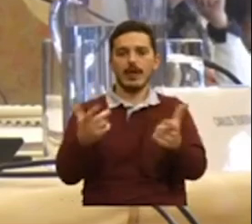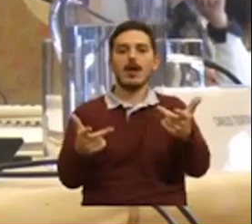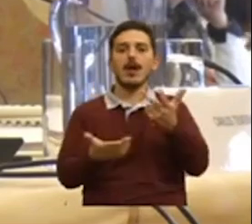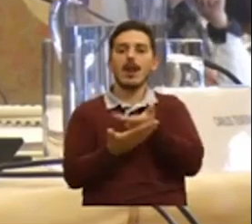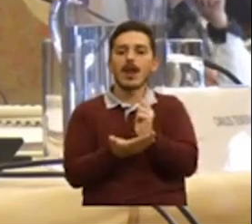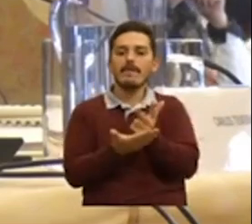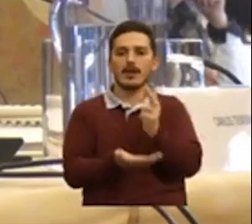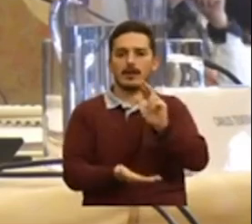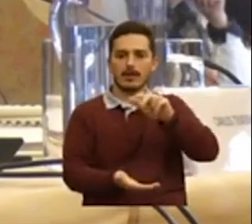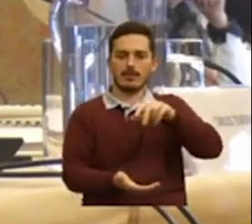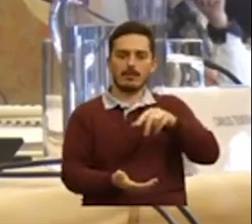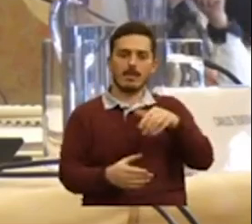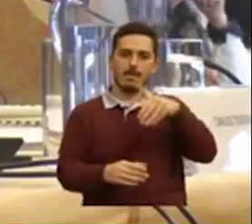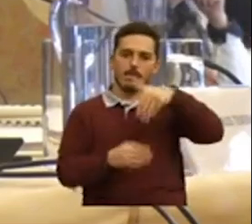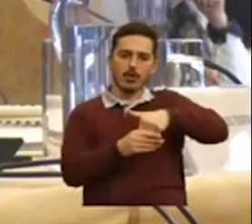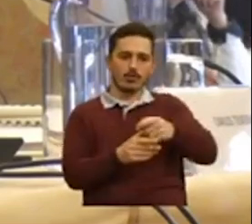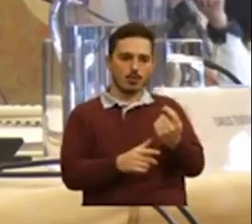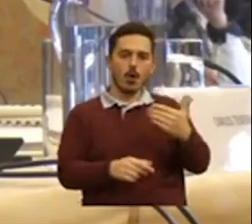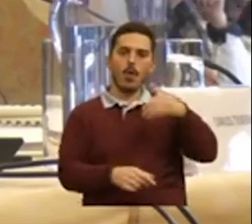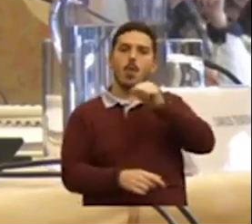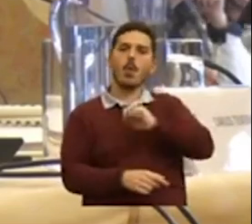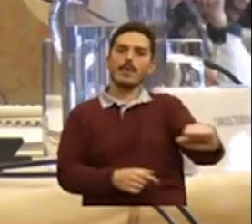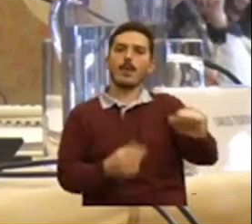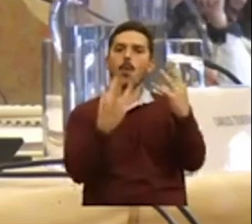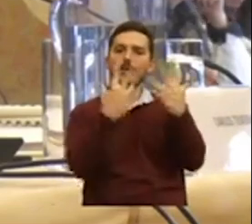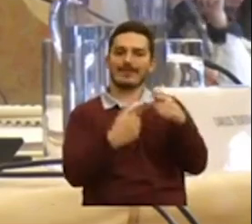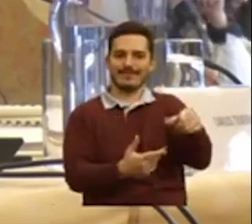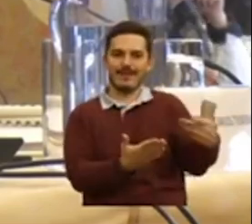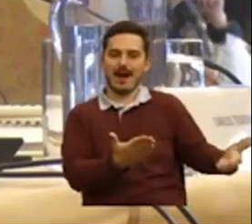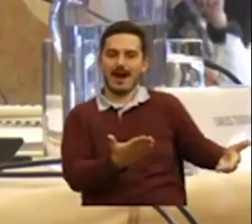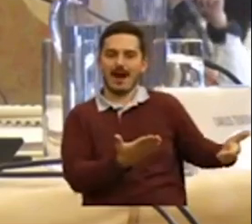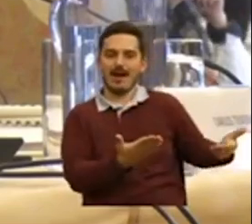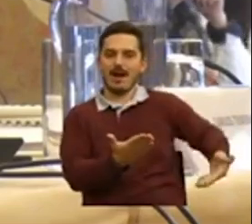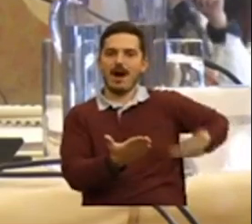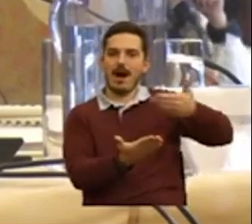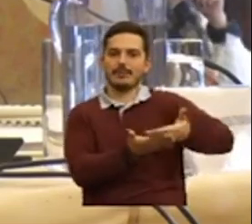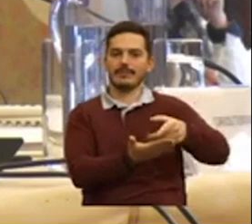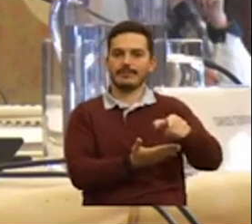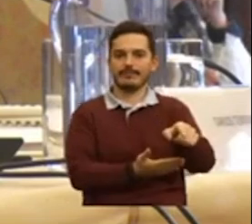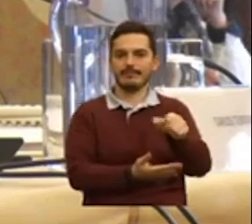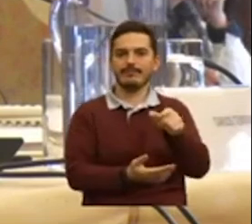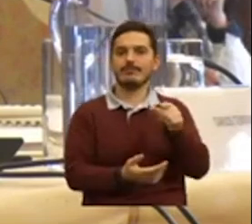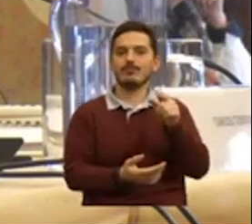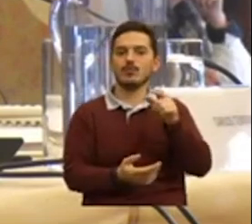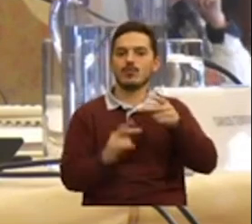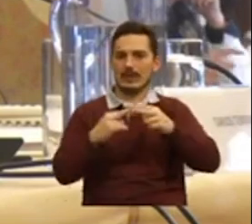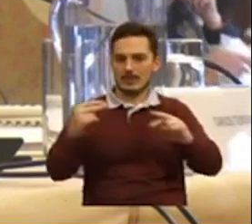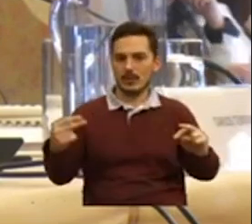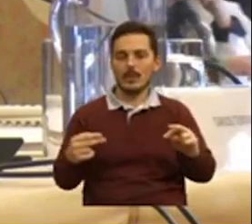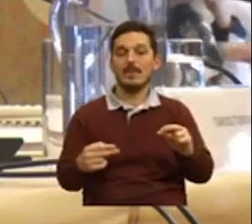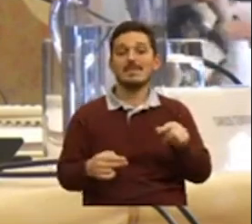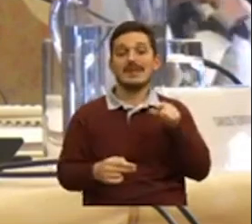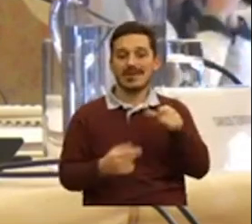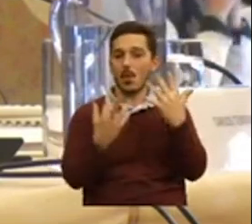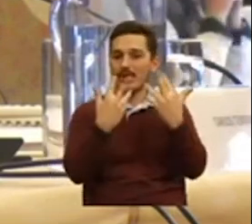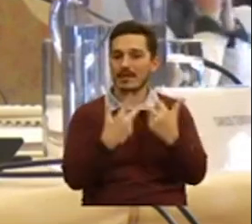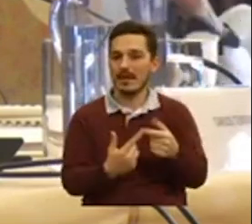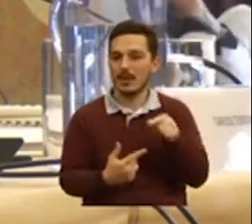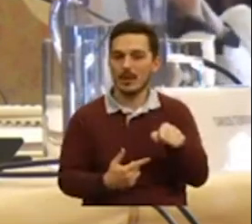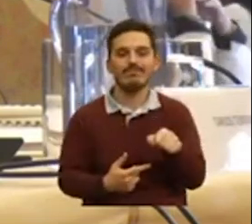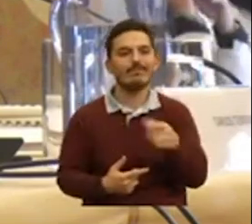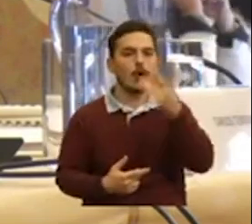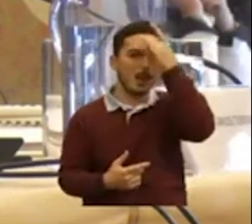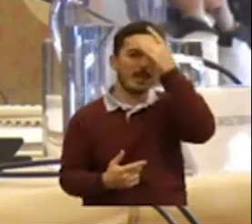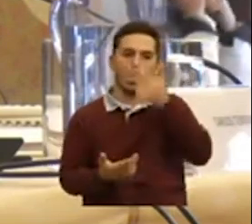O LIVRE votou há momentos contra o orçamento que aqui foi apresentado pelo município. Este é um orçamento